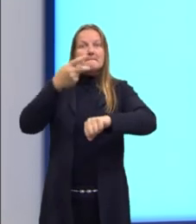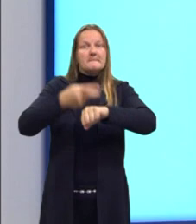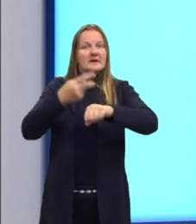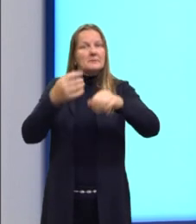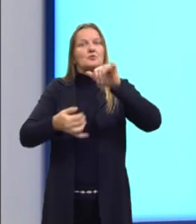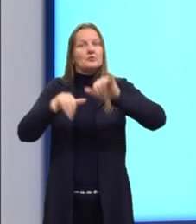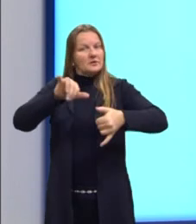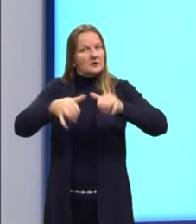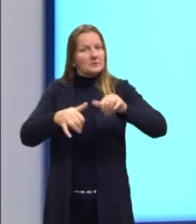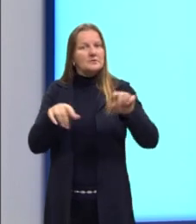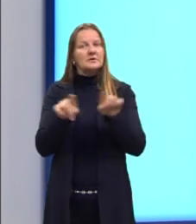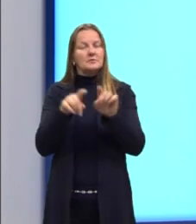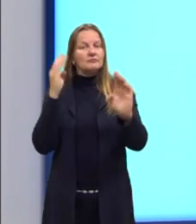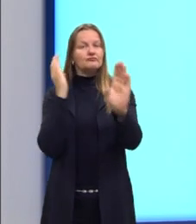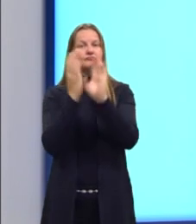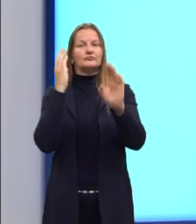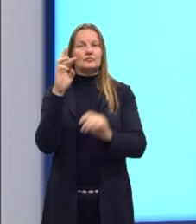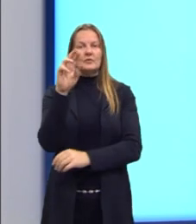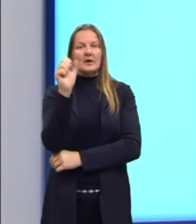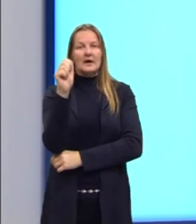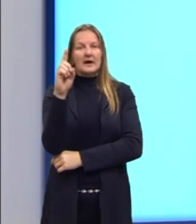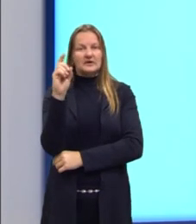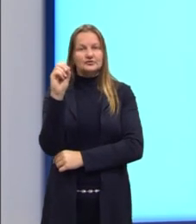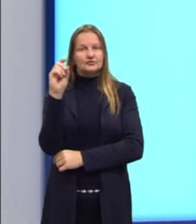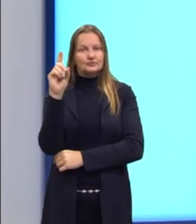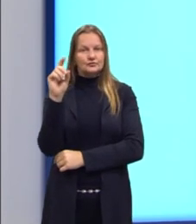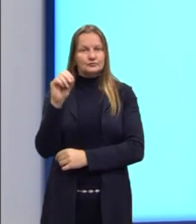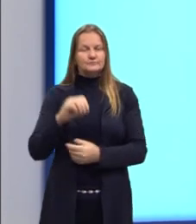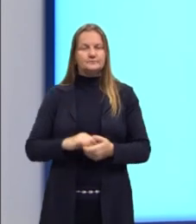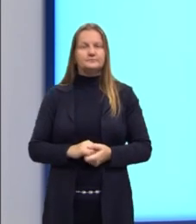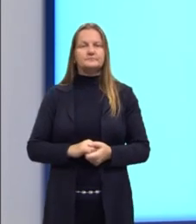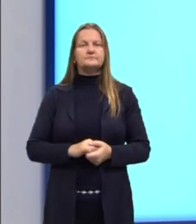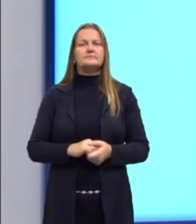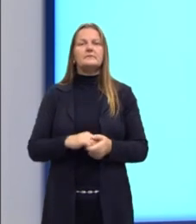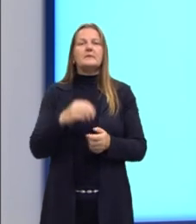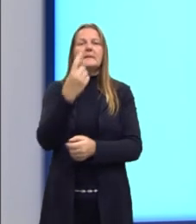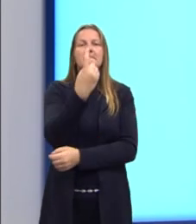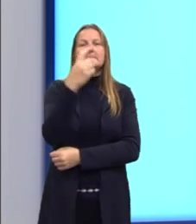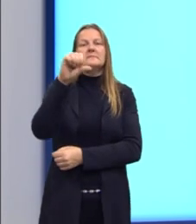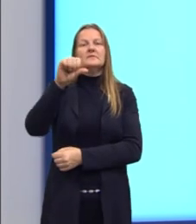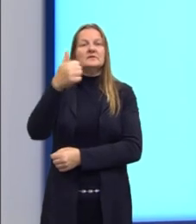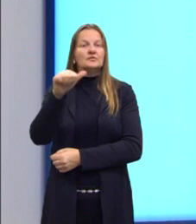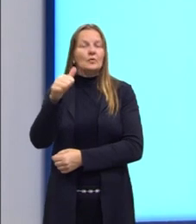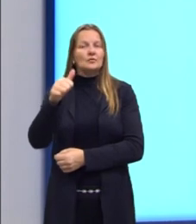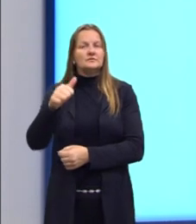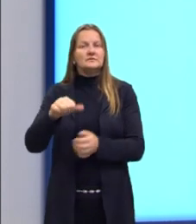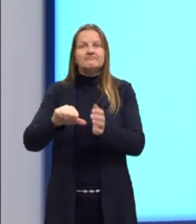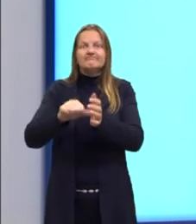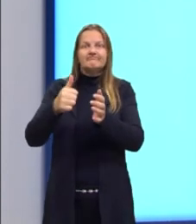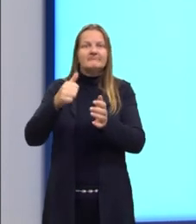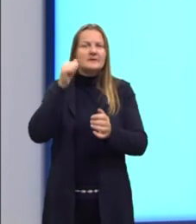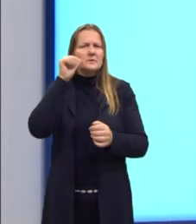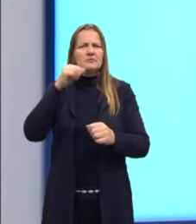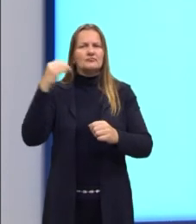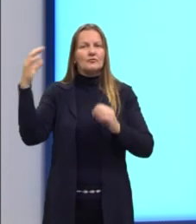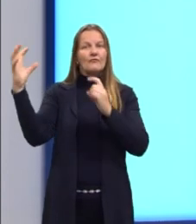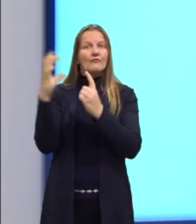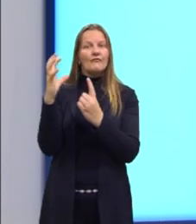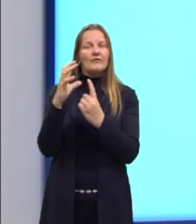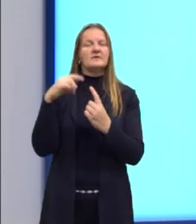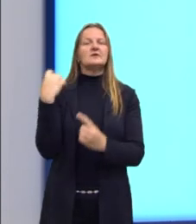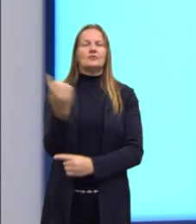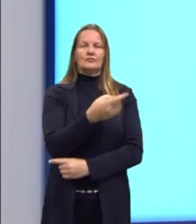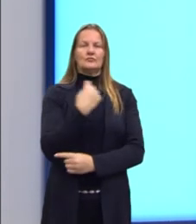de química com a descoberta do rádio e sim 1911 mais ou menos Então ela é uma grande influência